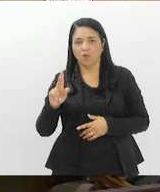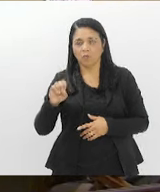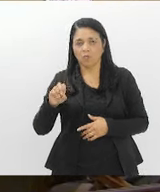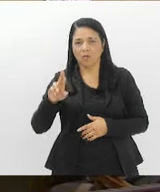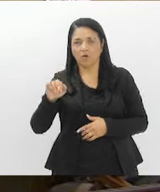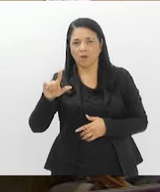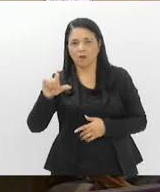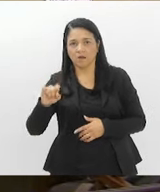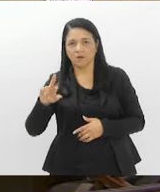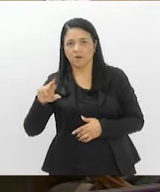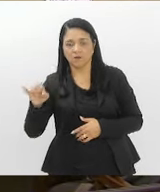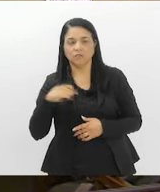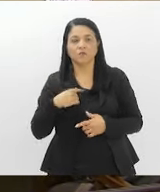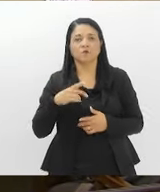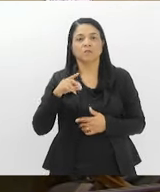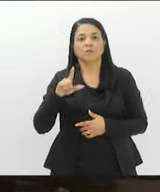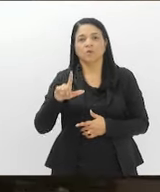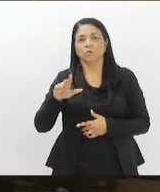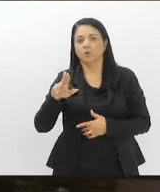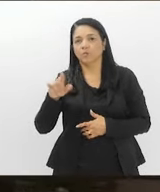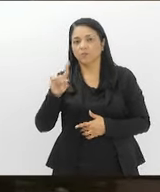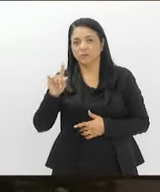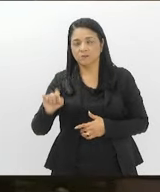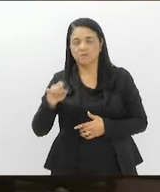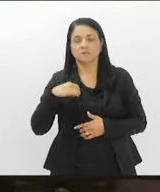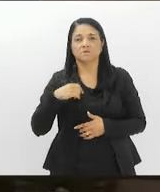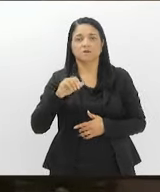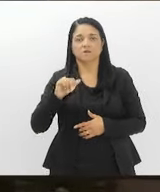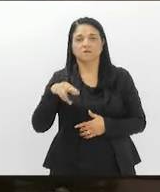Luiz Antônio, diretor de patrimônio da Alerge.